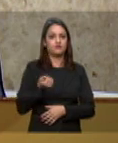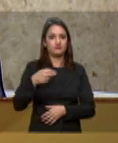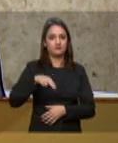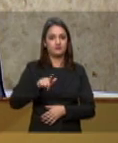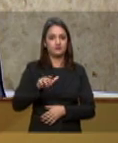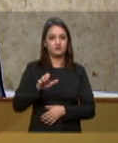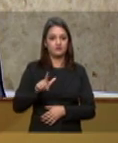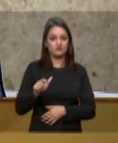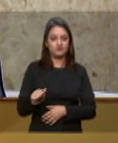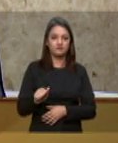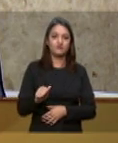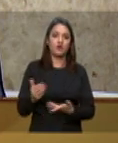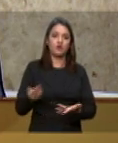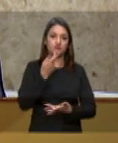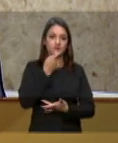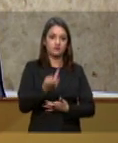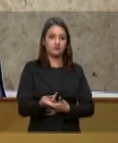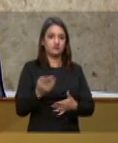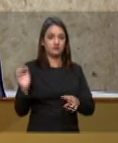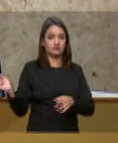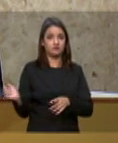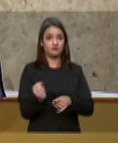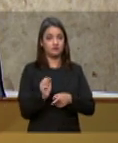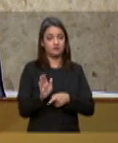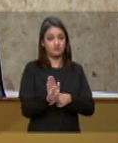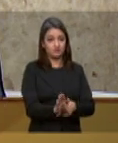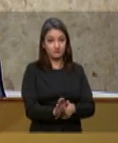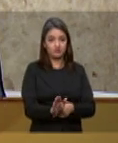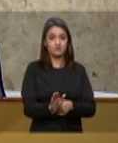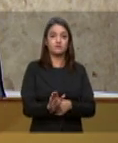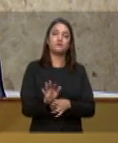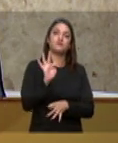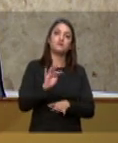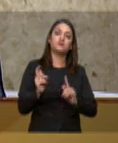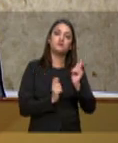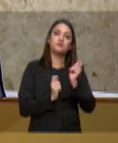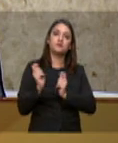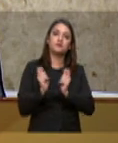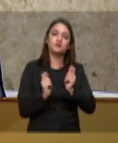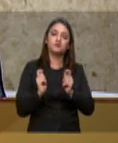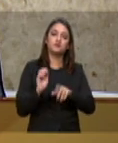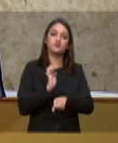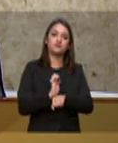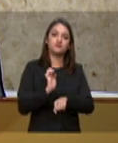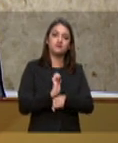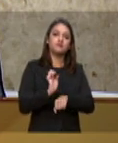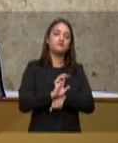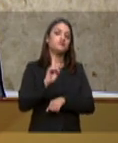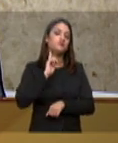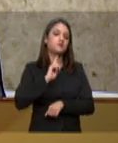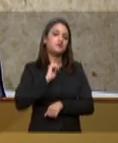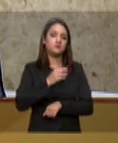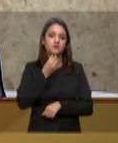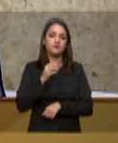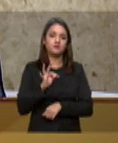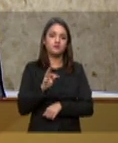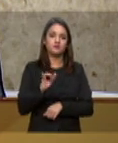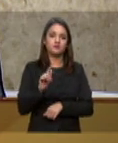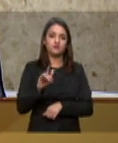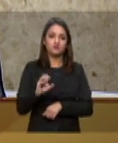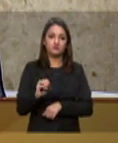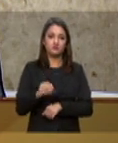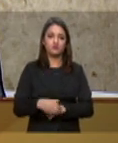pelo Amicus Curiae, Federação das Indústrias do Estado de Minas Gerais, doutor Tiago Sandoval